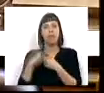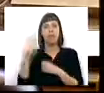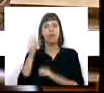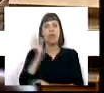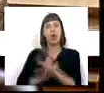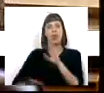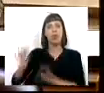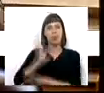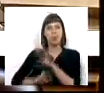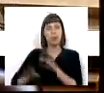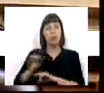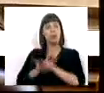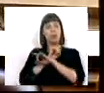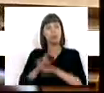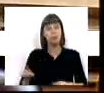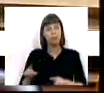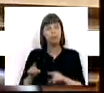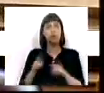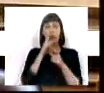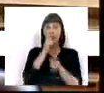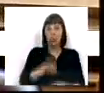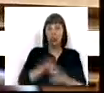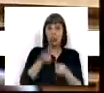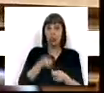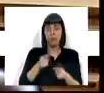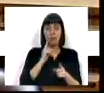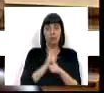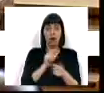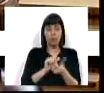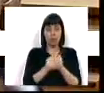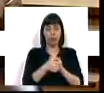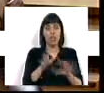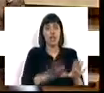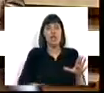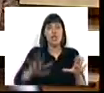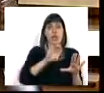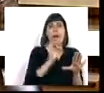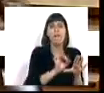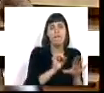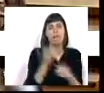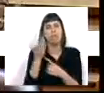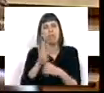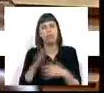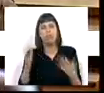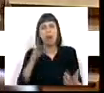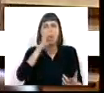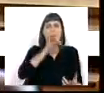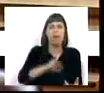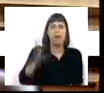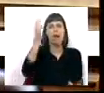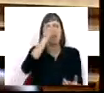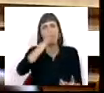União Europeia proibiam o cultivo de transgénicos no seu espaço geográfico, como por exemplo a